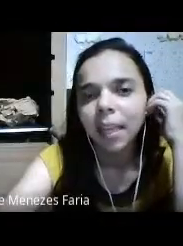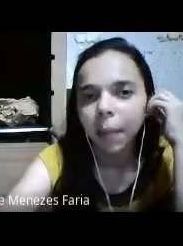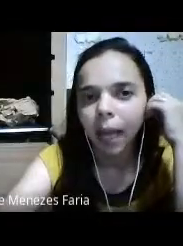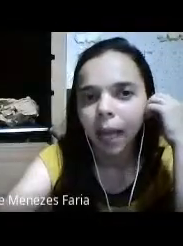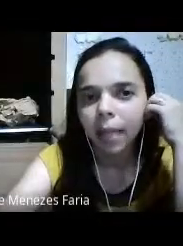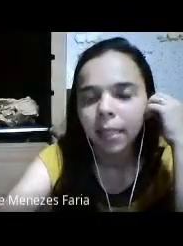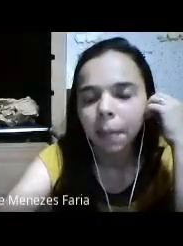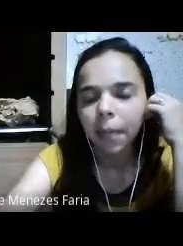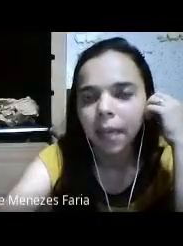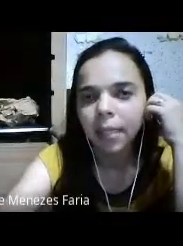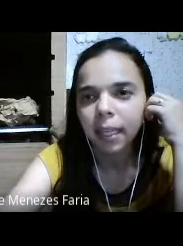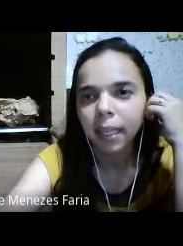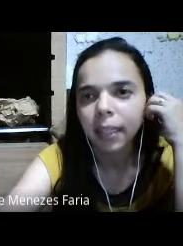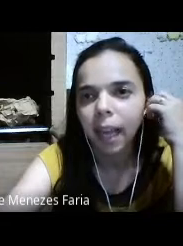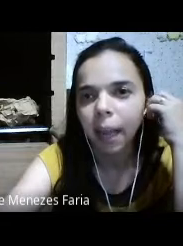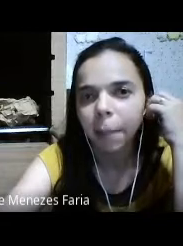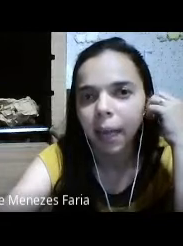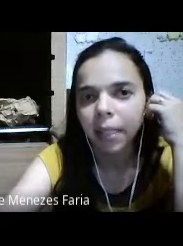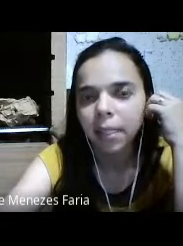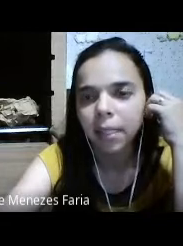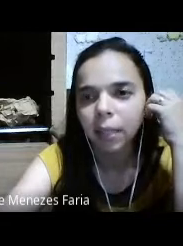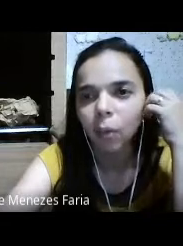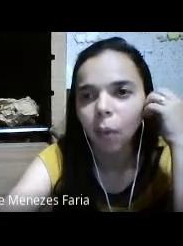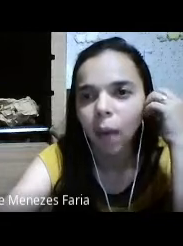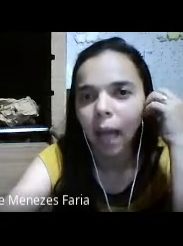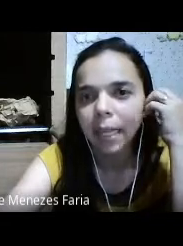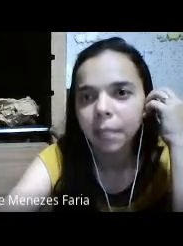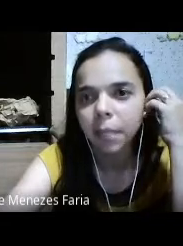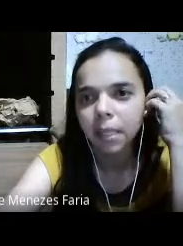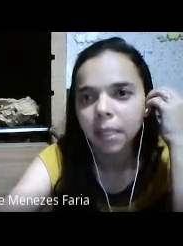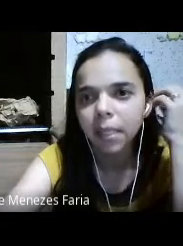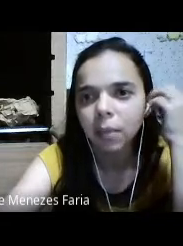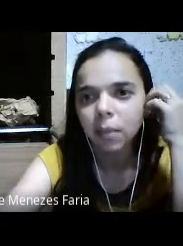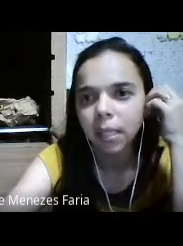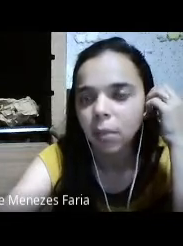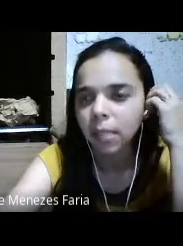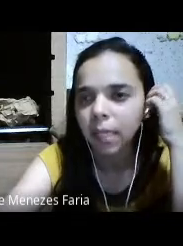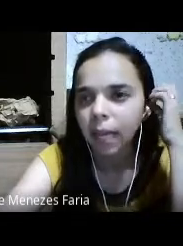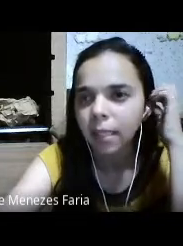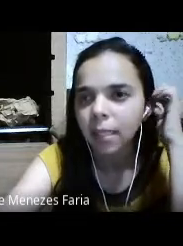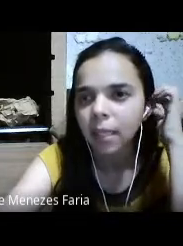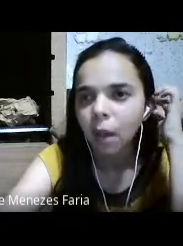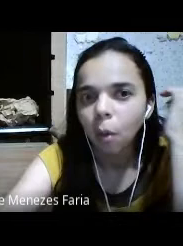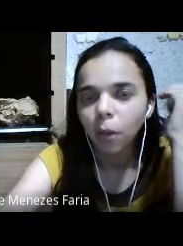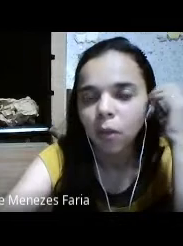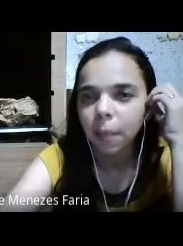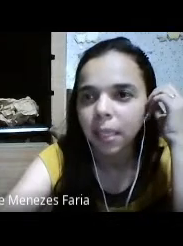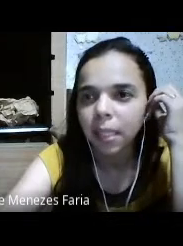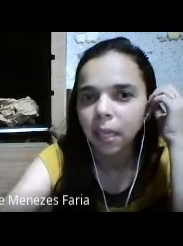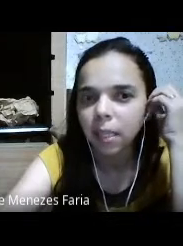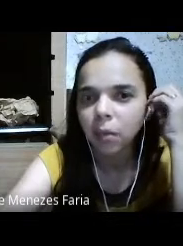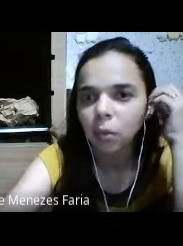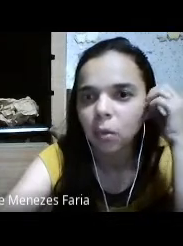Se para saber a escrita é pré-requisito a Libras, os sinais. Como que eu vou